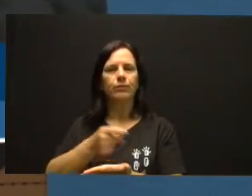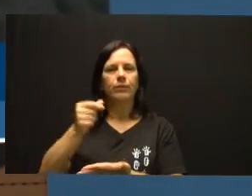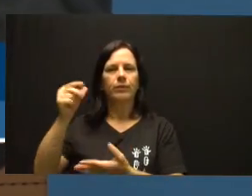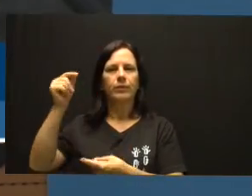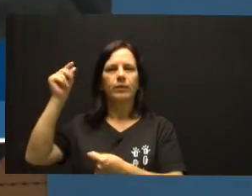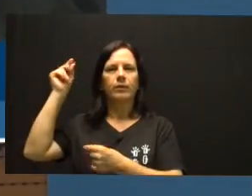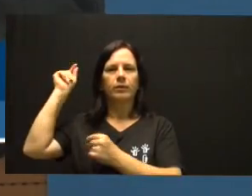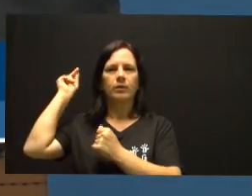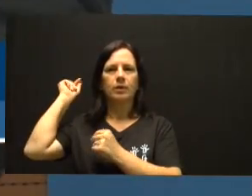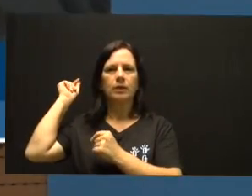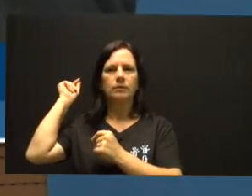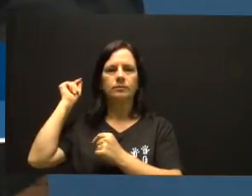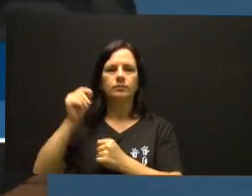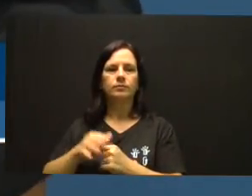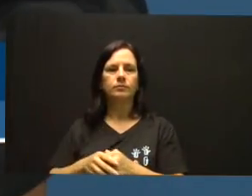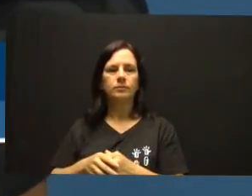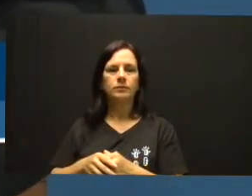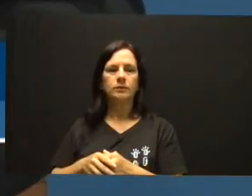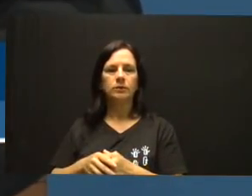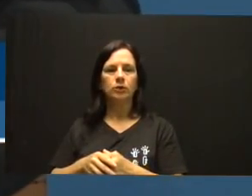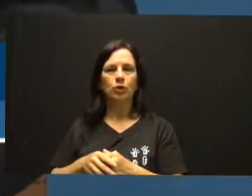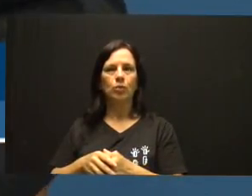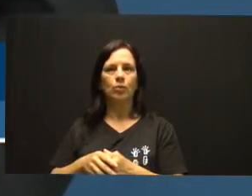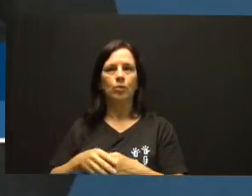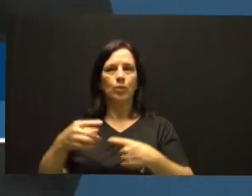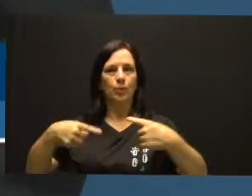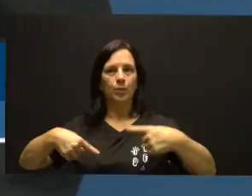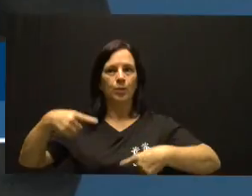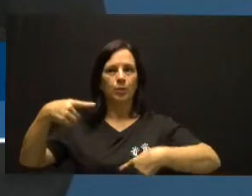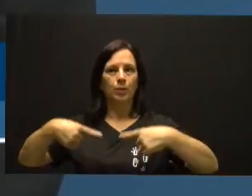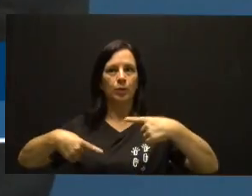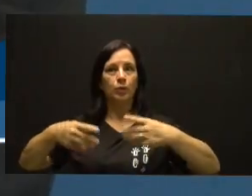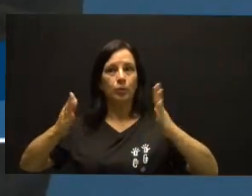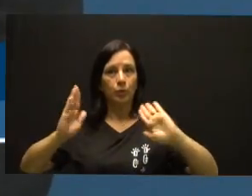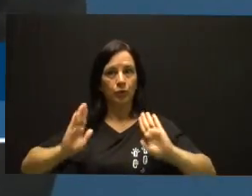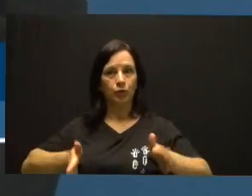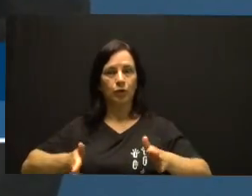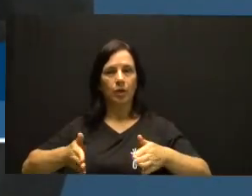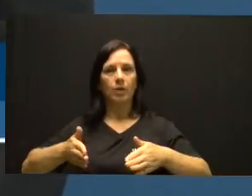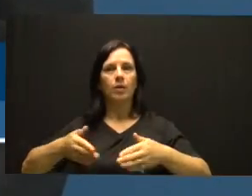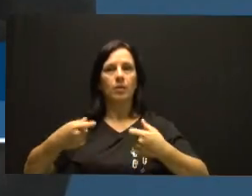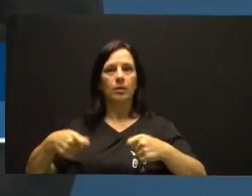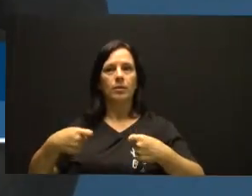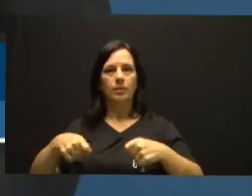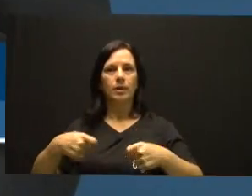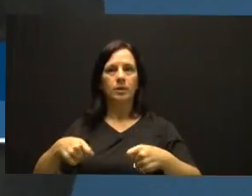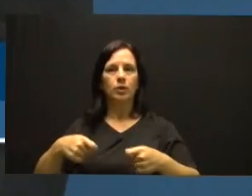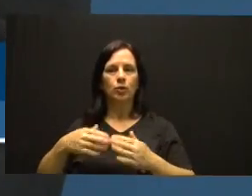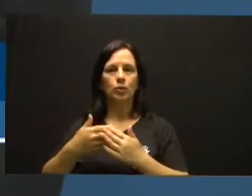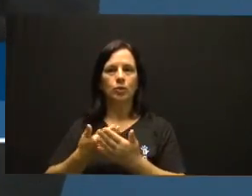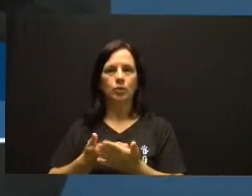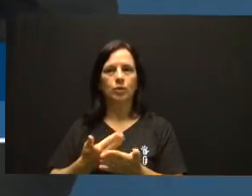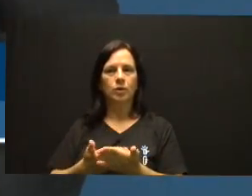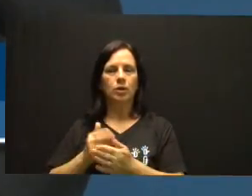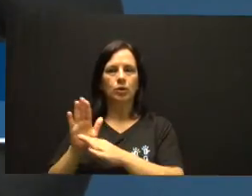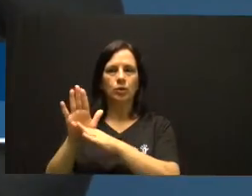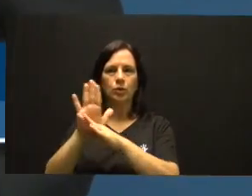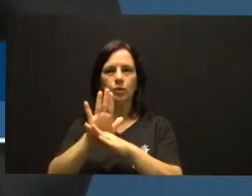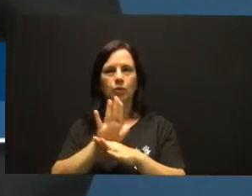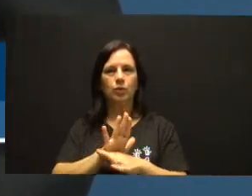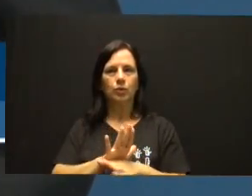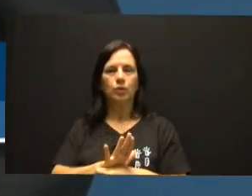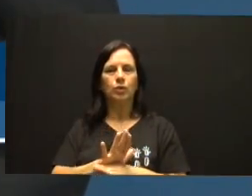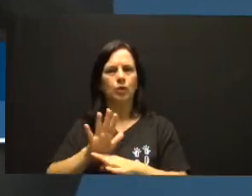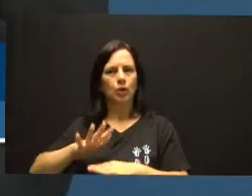tempo mesmo, e Vossa Excelência trouxe à luz de uma discussão hoje, que já precisaria, que desafogaria os estudantes, ajudaria os estudantes